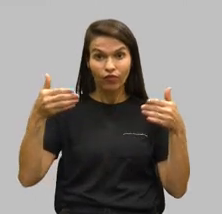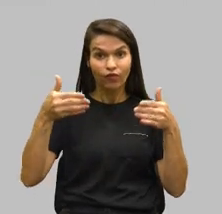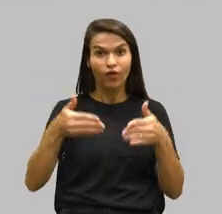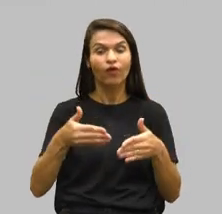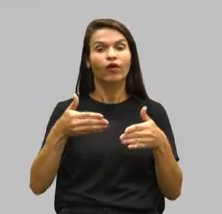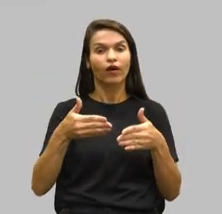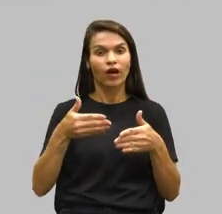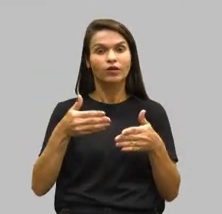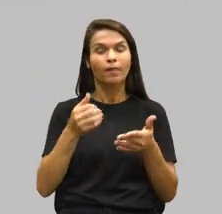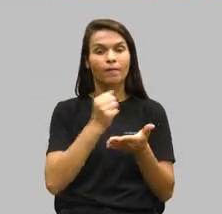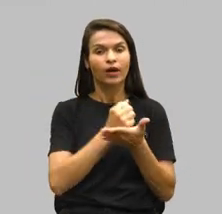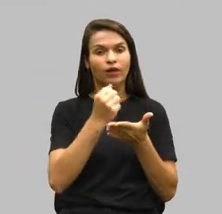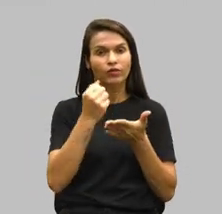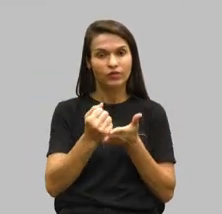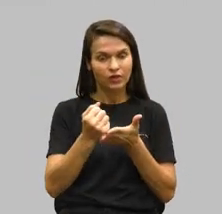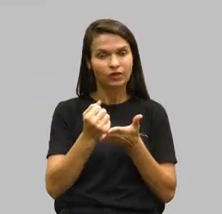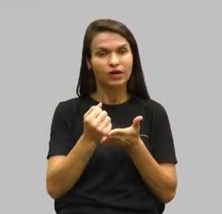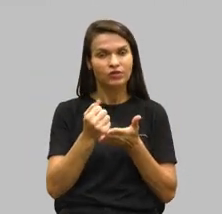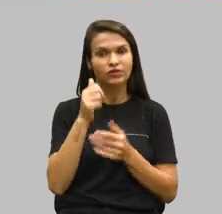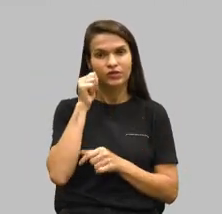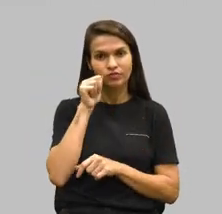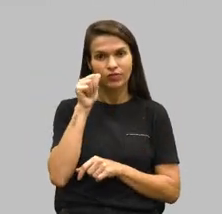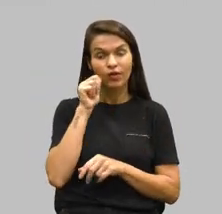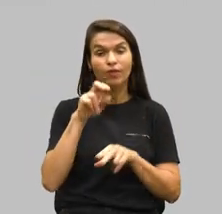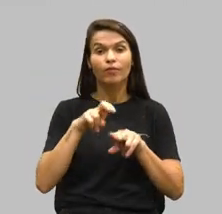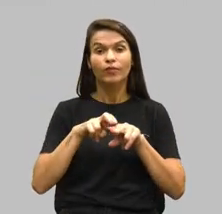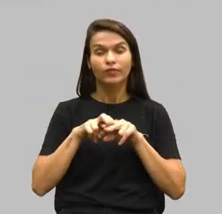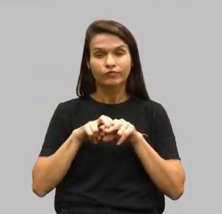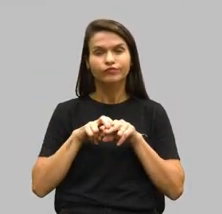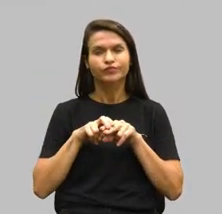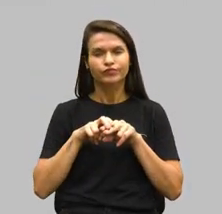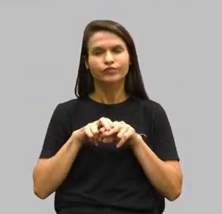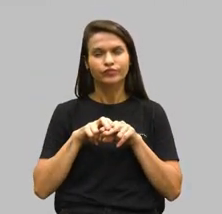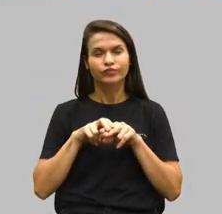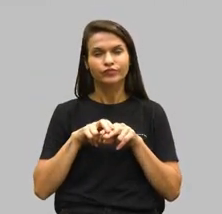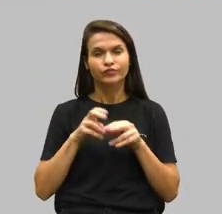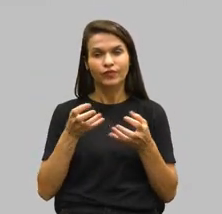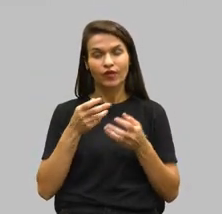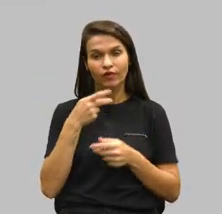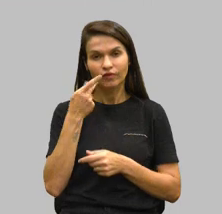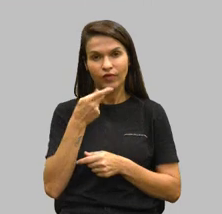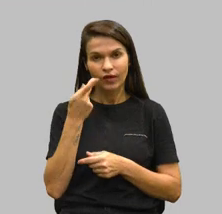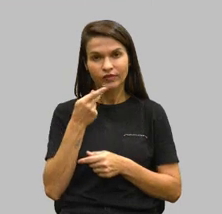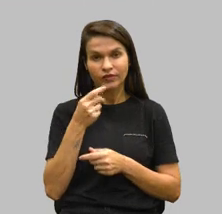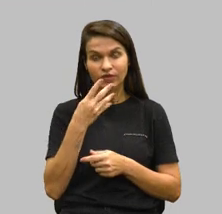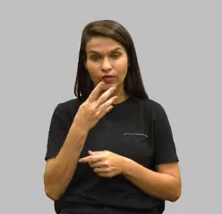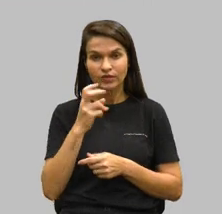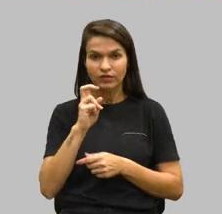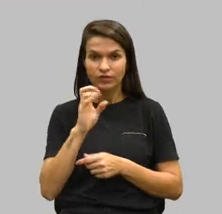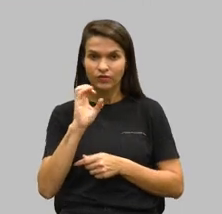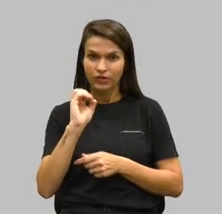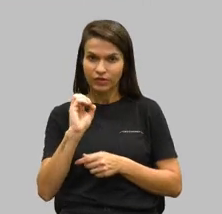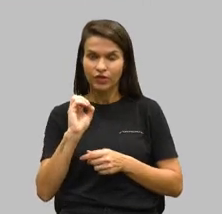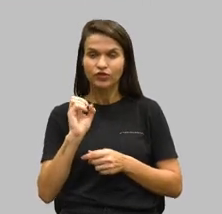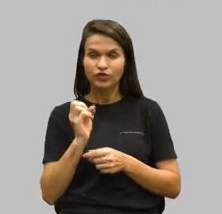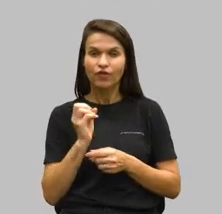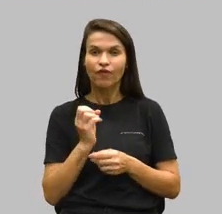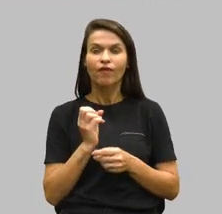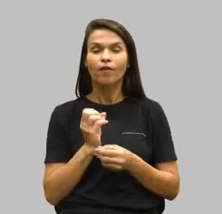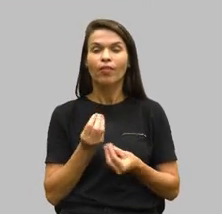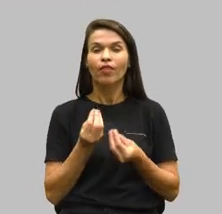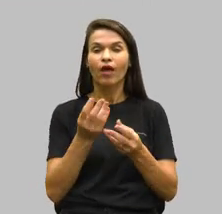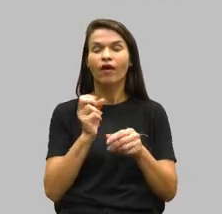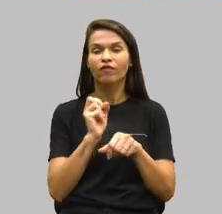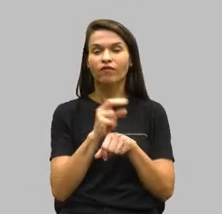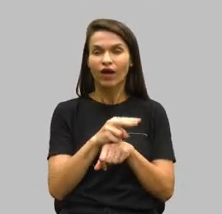paraa contratação das mulheres por isso que eu fiz a questão eh fiz questão de citar ali as nossas 450 ofertas de vagas da ultramig